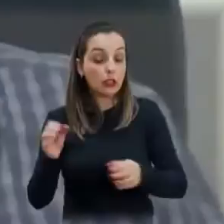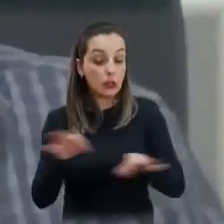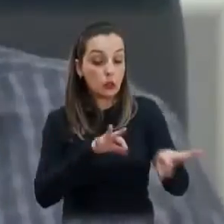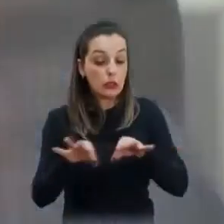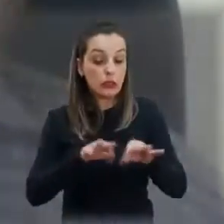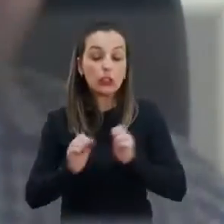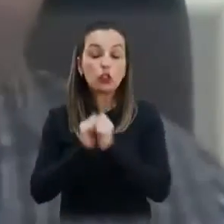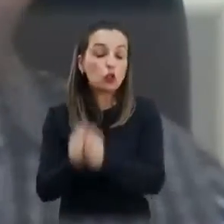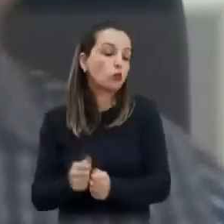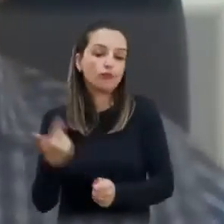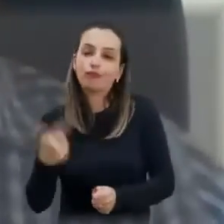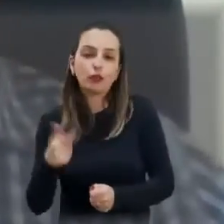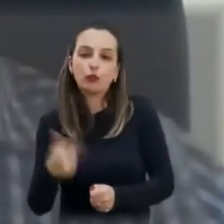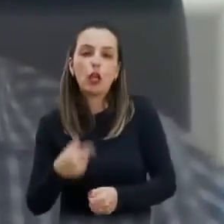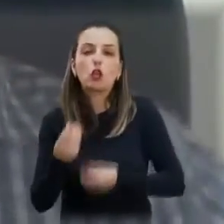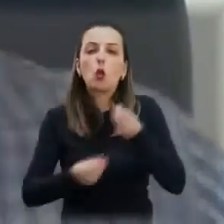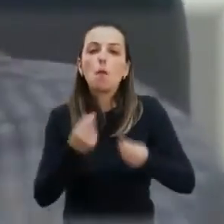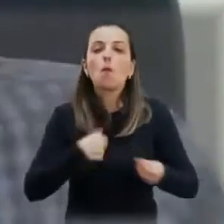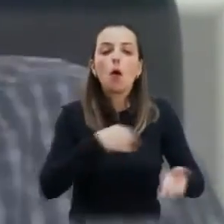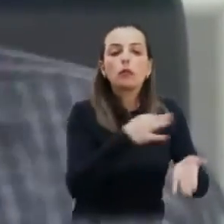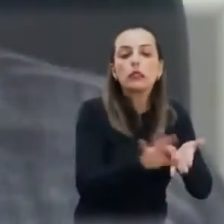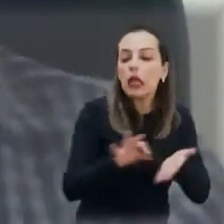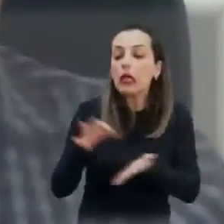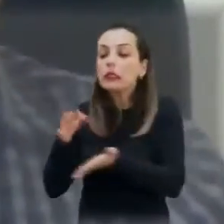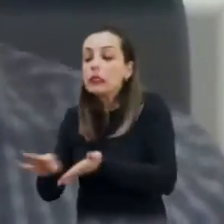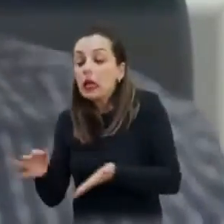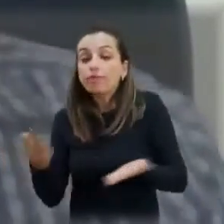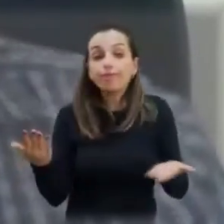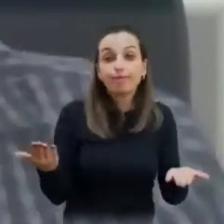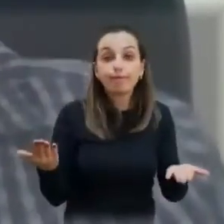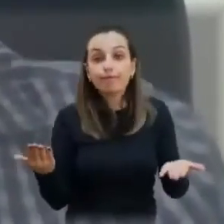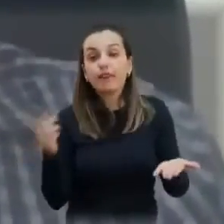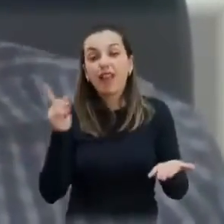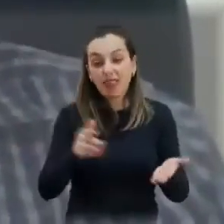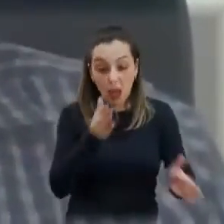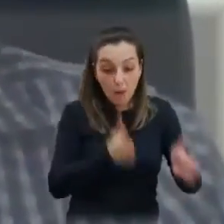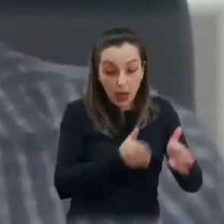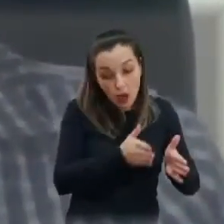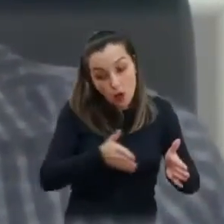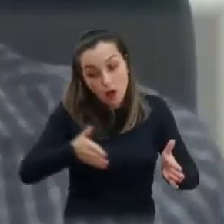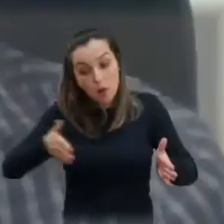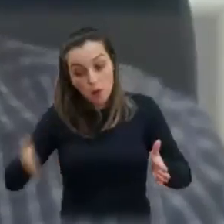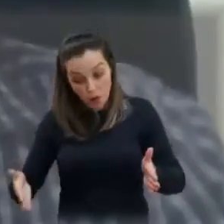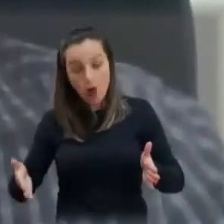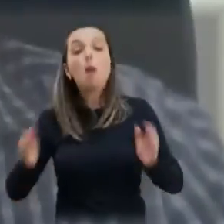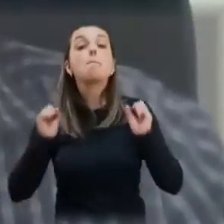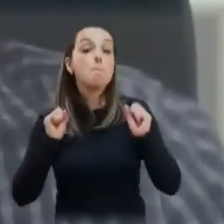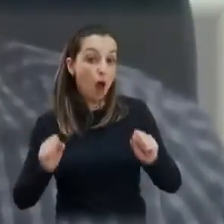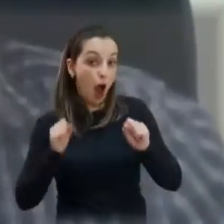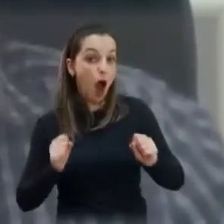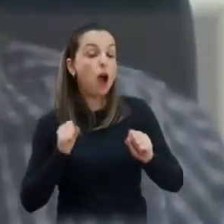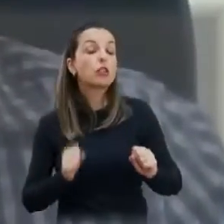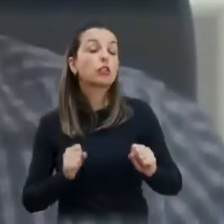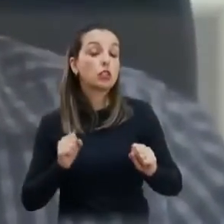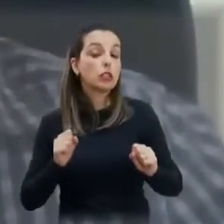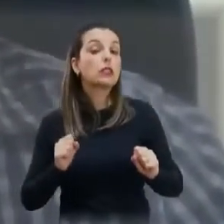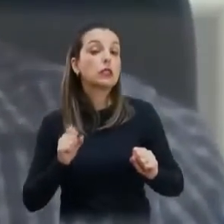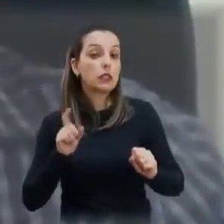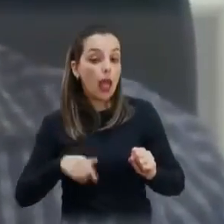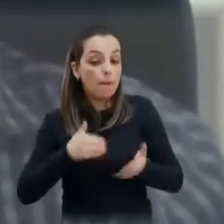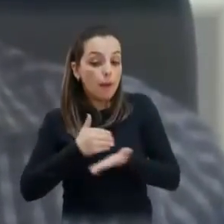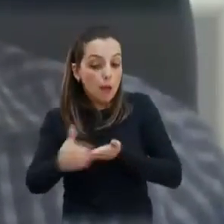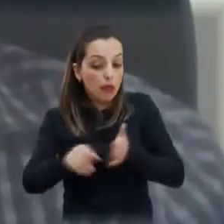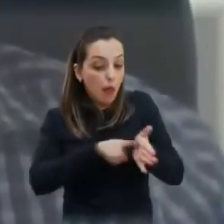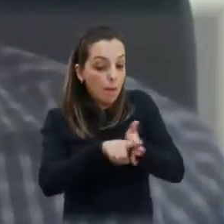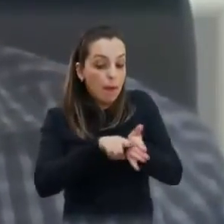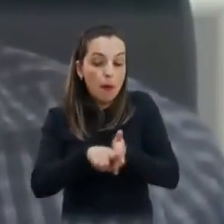assinar uma SEI e assinar outra também? O problema era o prazo. Dilataria o prazo, não teria problema nenhum o prazo para começar as investigações, não